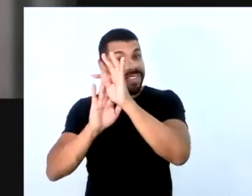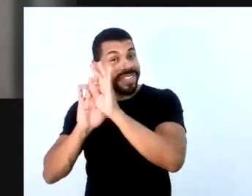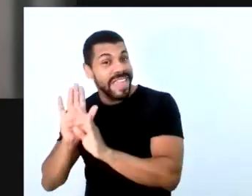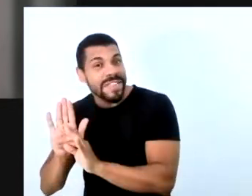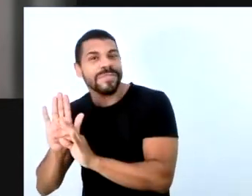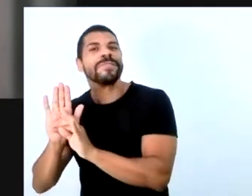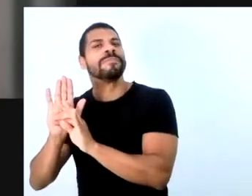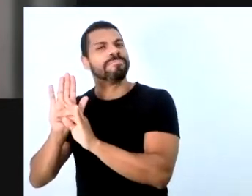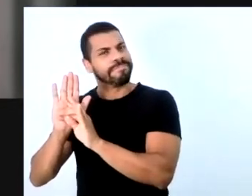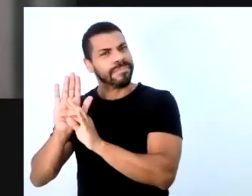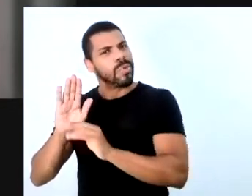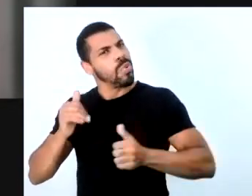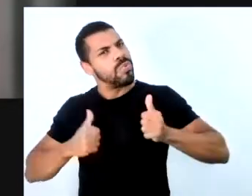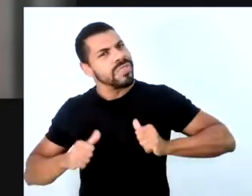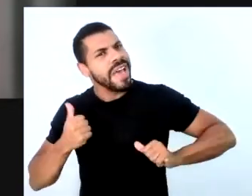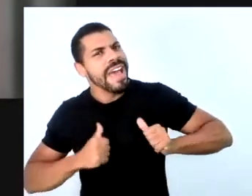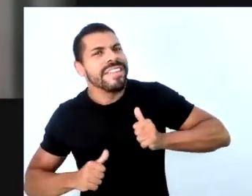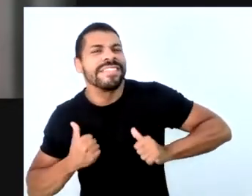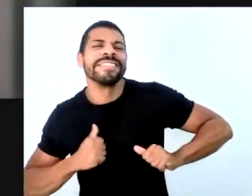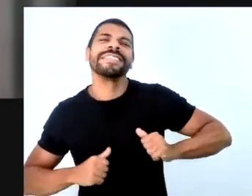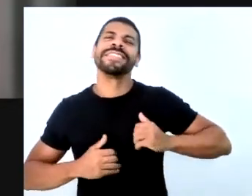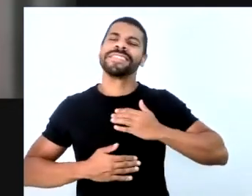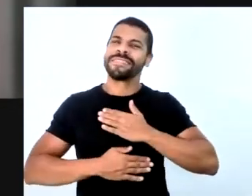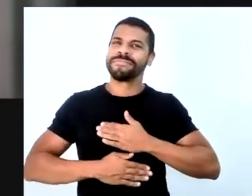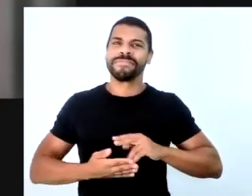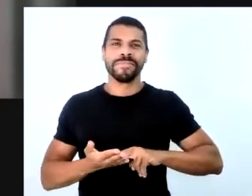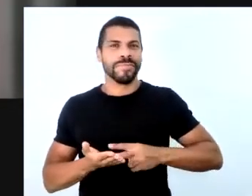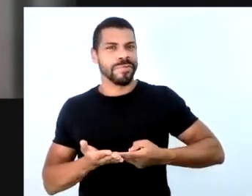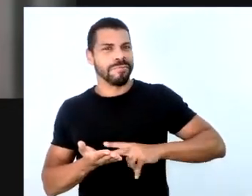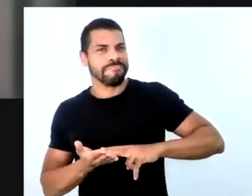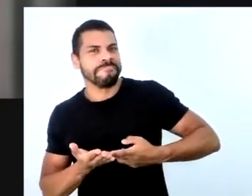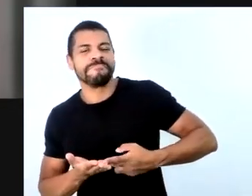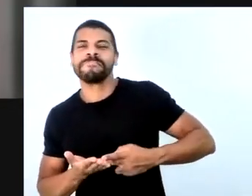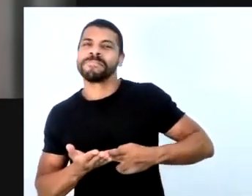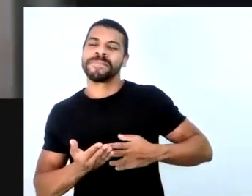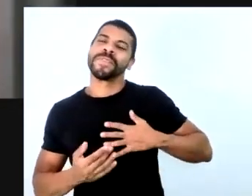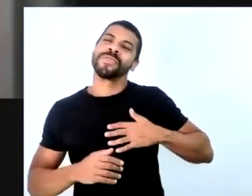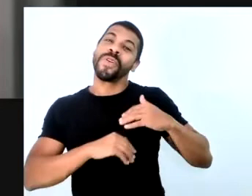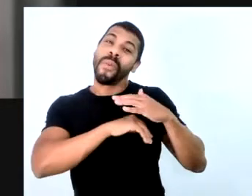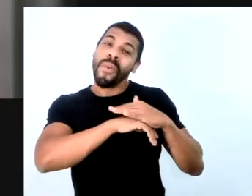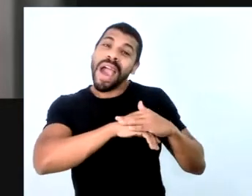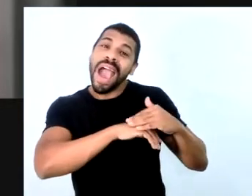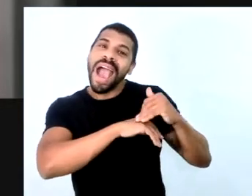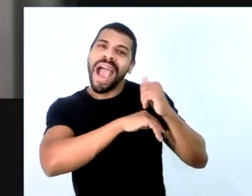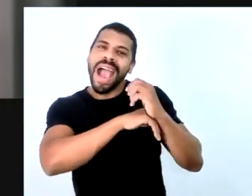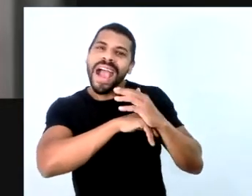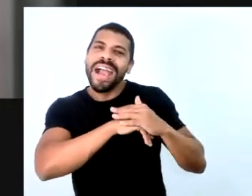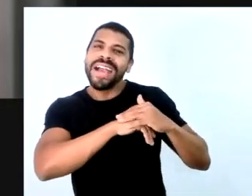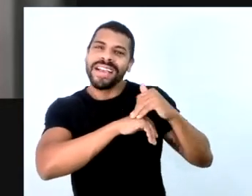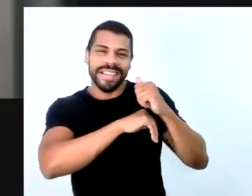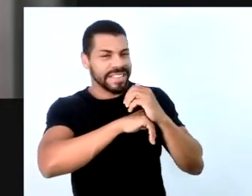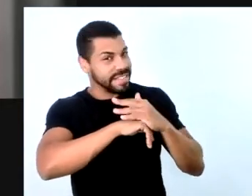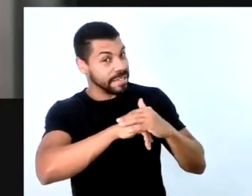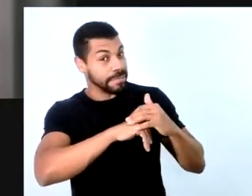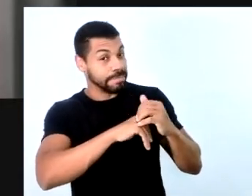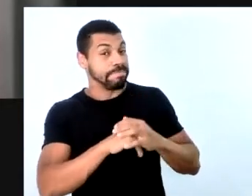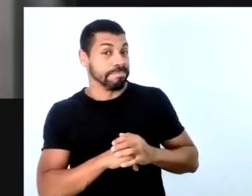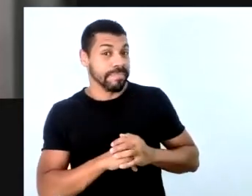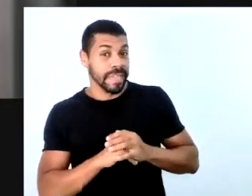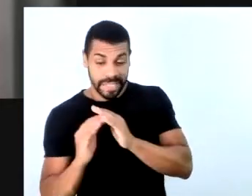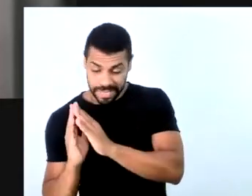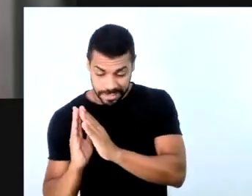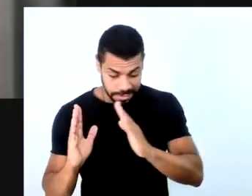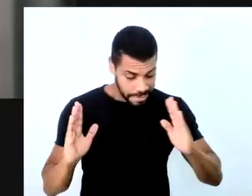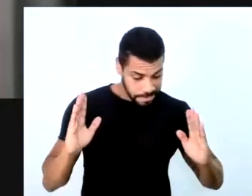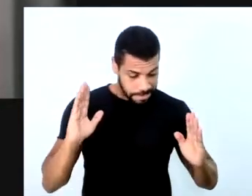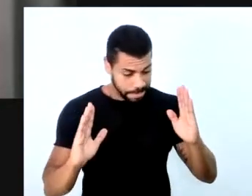dos personagens, eu gostava dos textos, eu gostava dos atores que interpretavam. É um projeto que eu tenho muito carinho